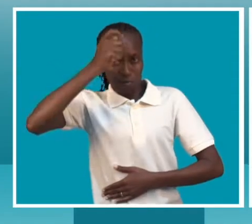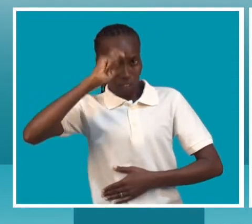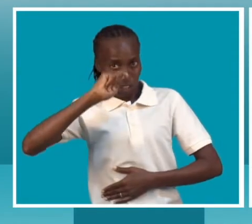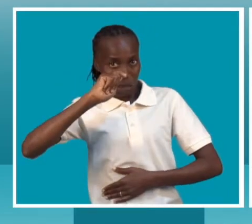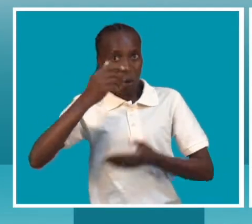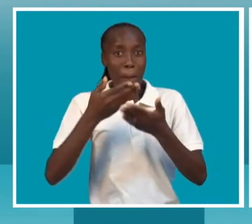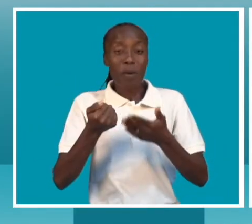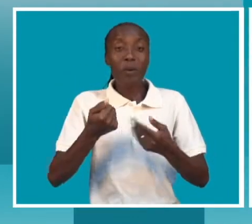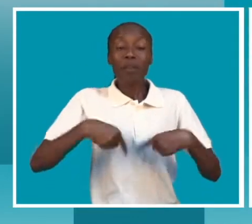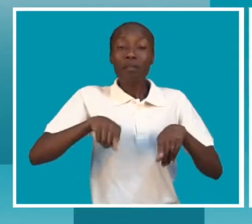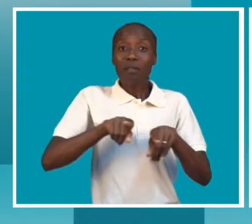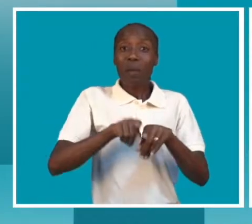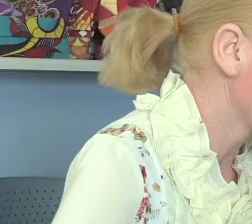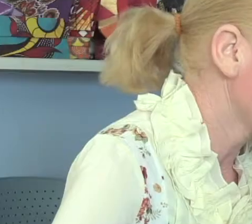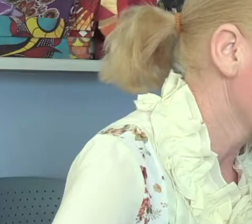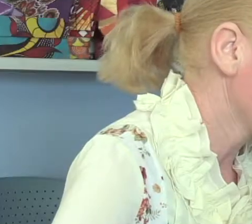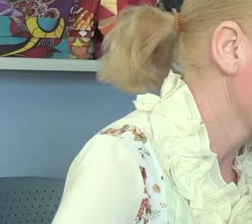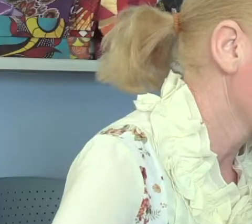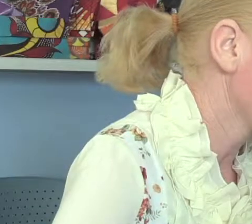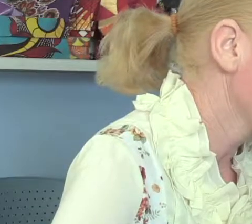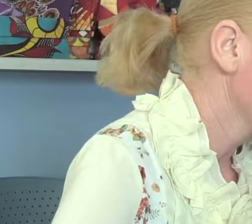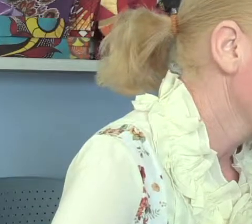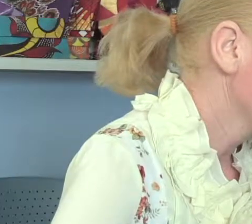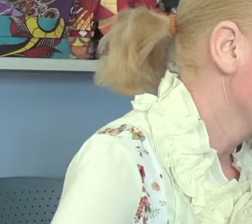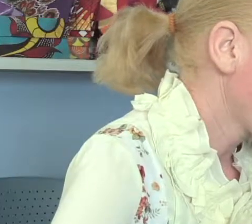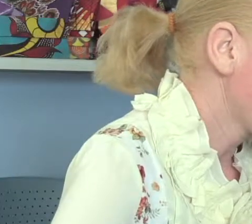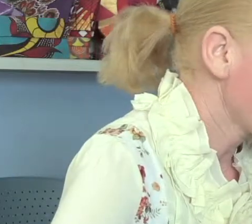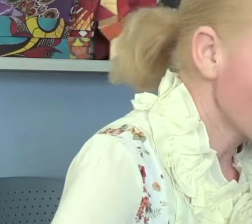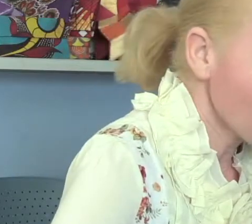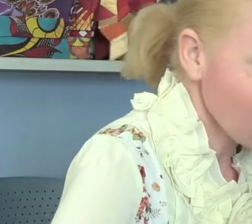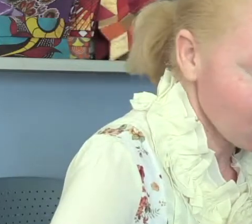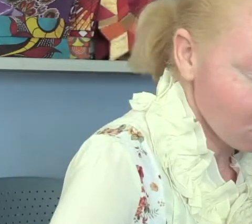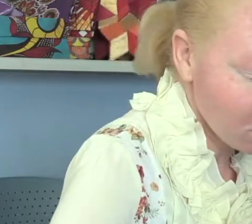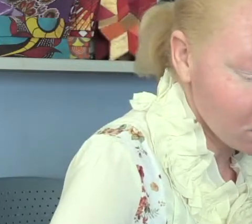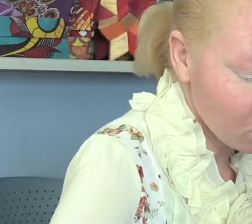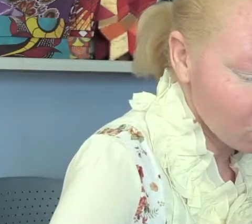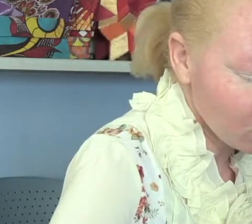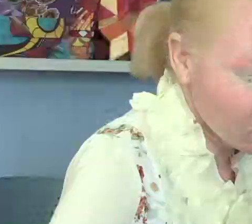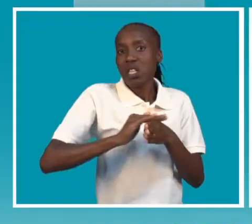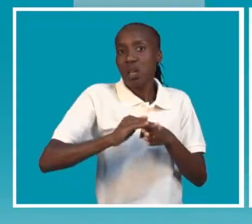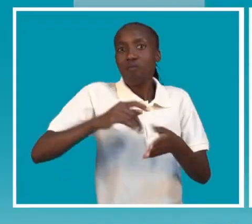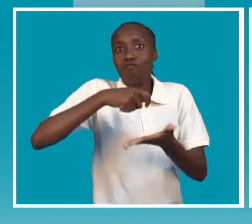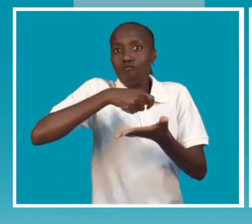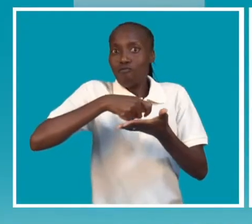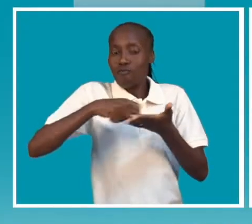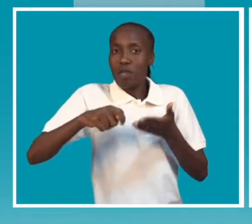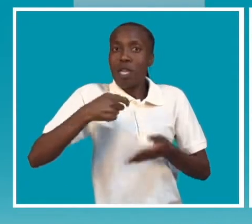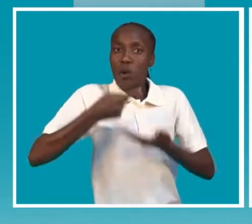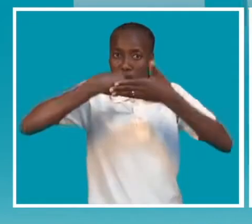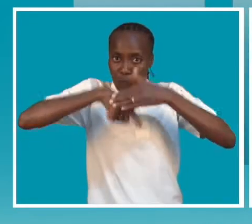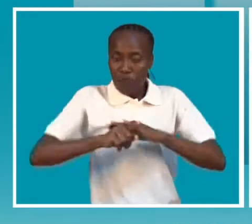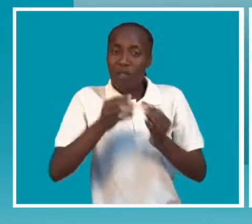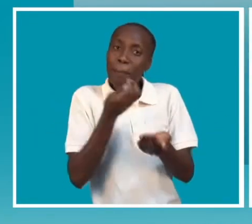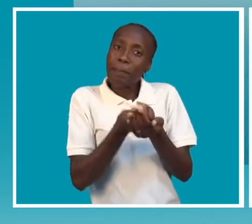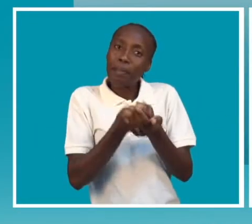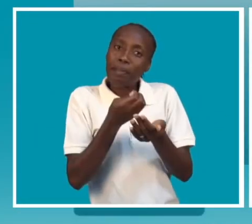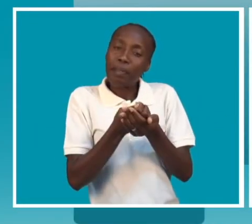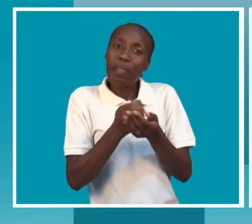também fica mais protegida com os protetores. Assim hoje eu vim pedir os protetores, e são